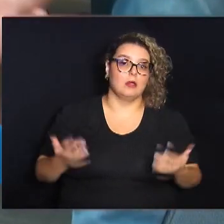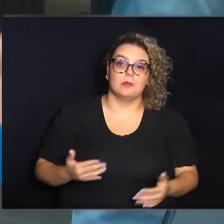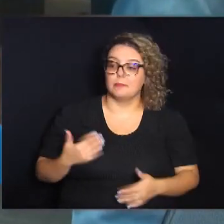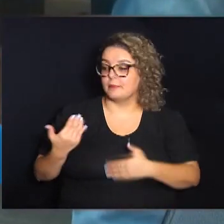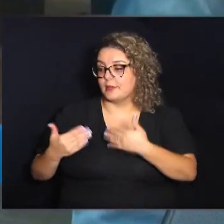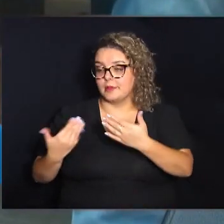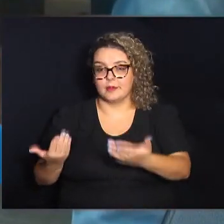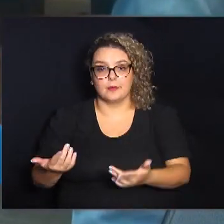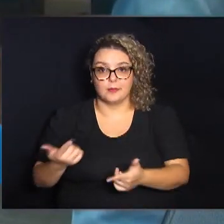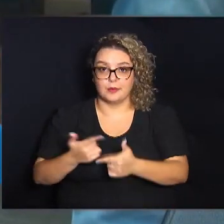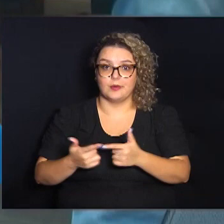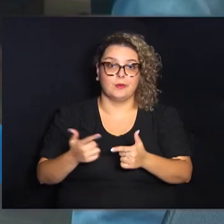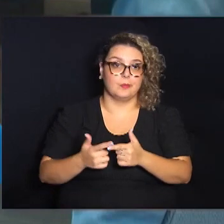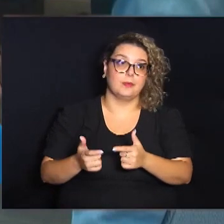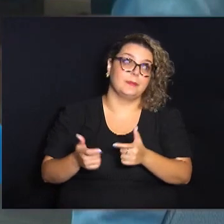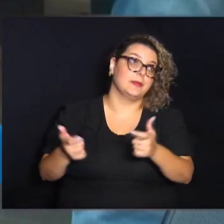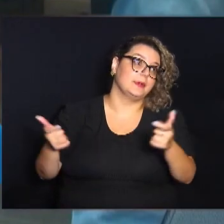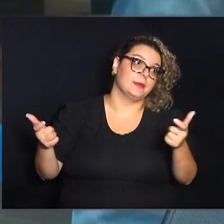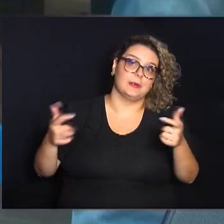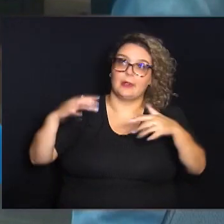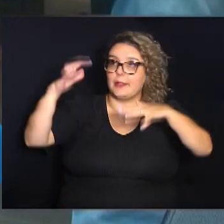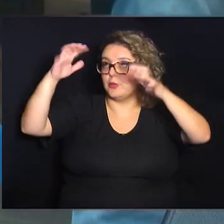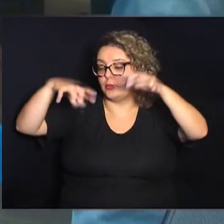gerando tamanhos